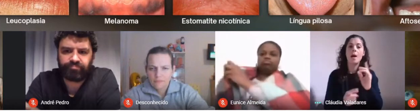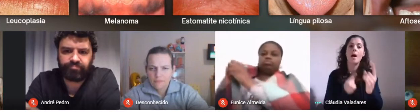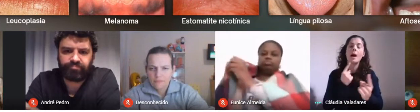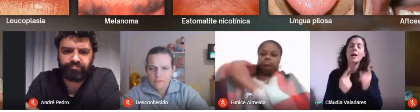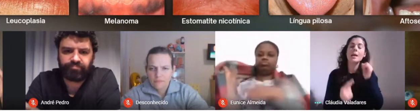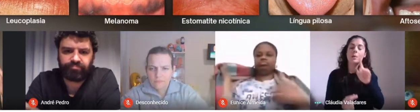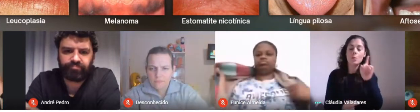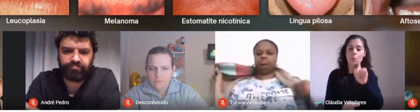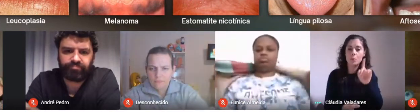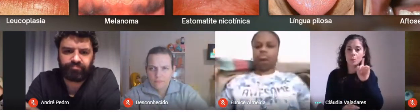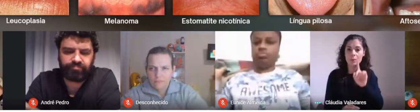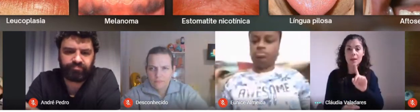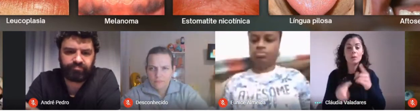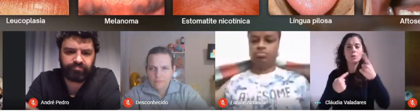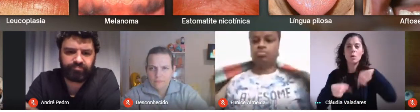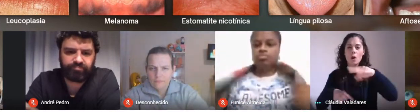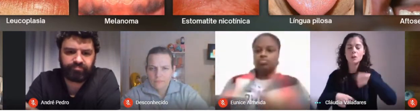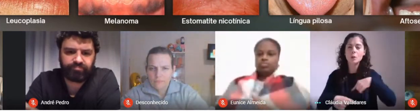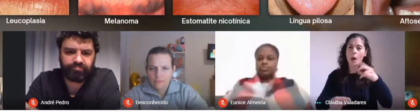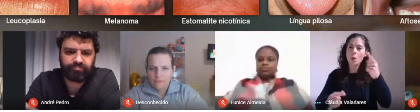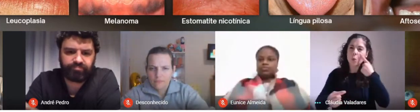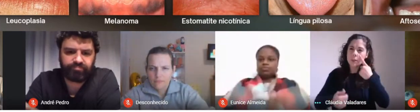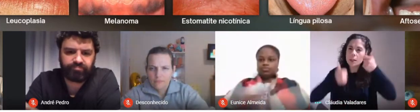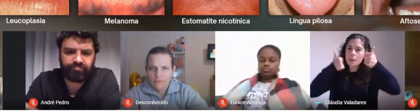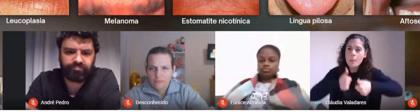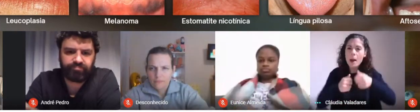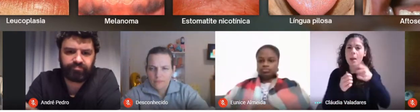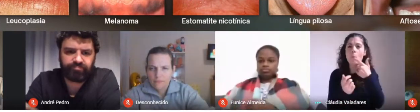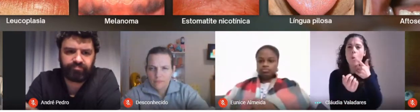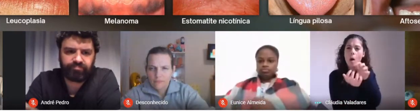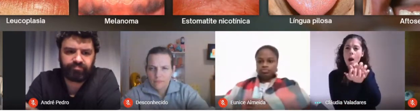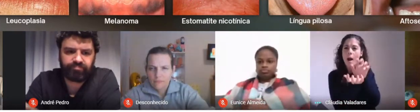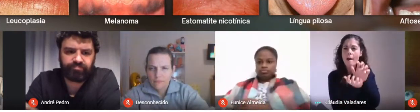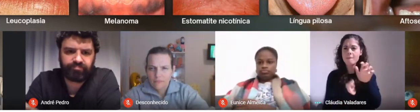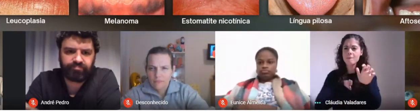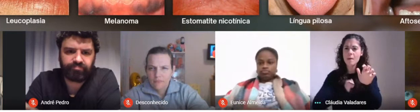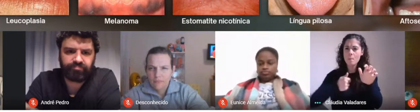importante estar atento à nossa cavidade oral,